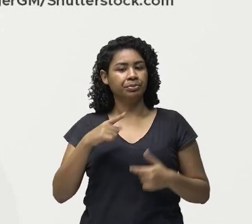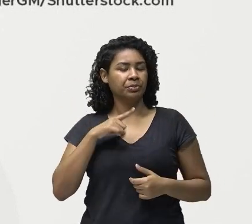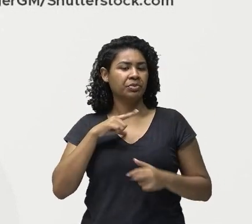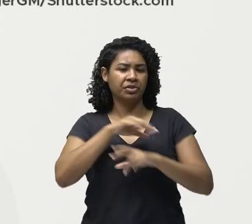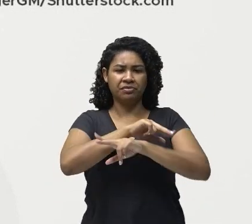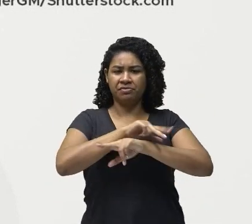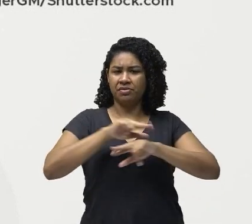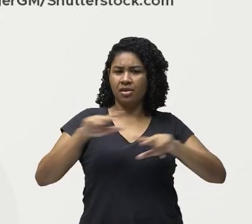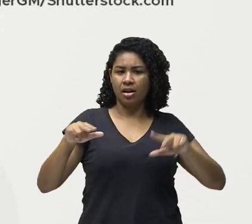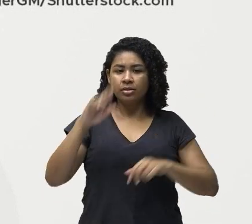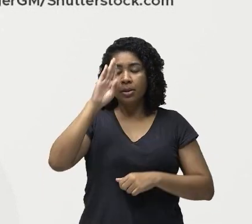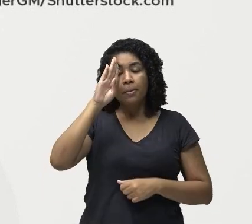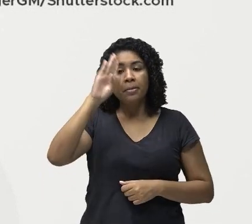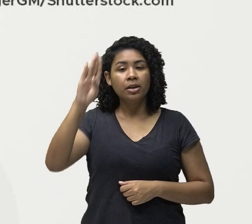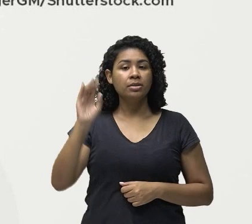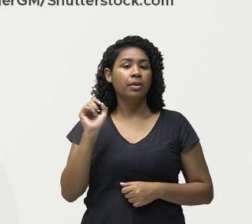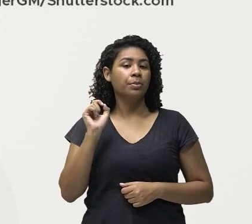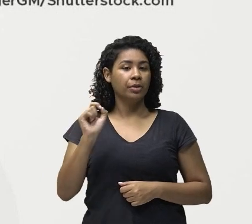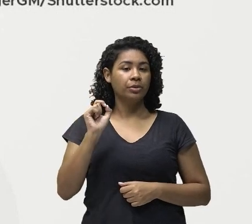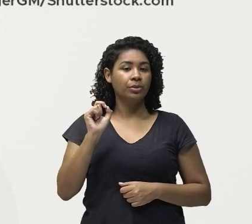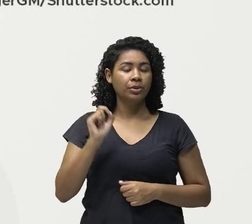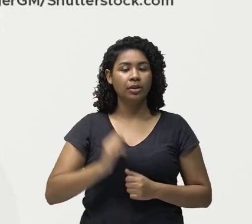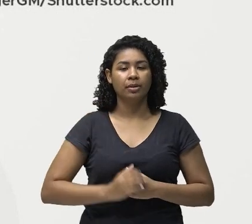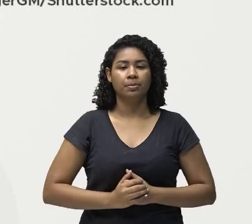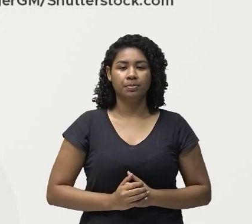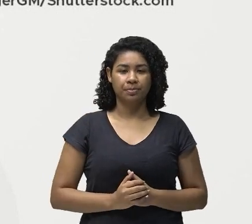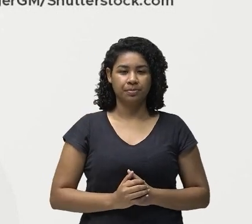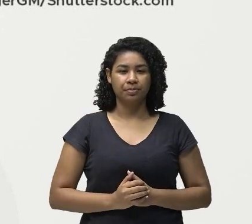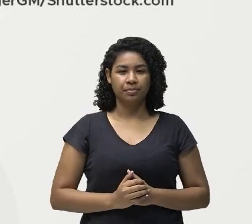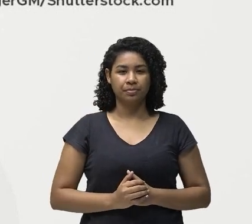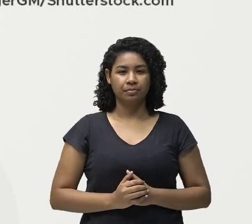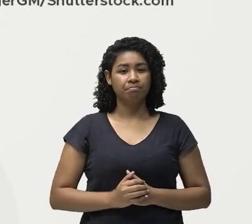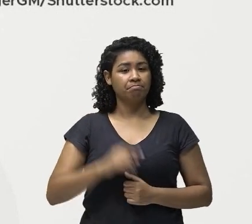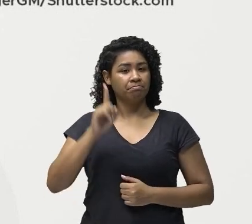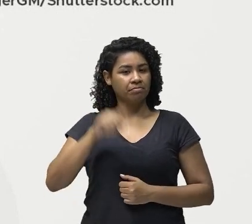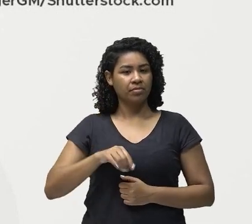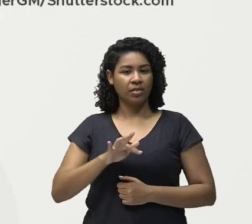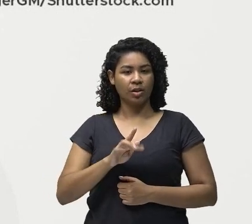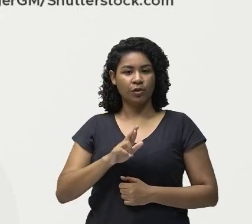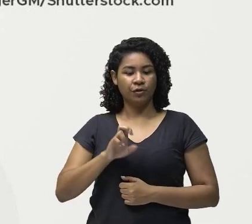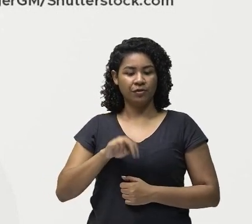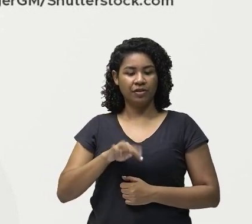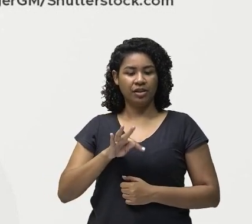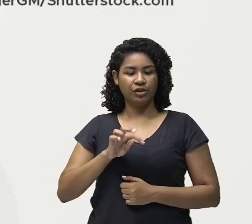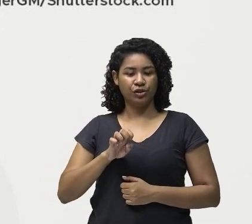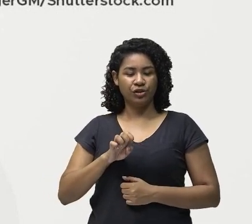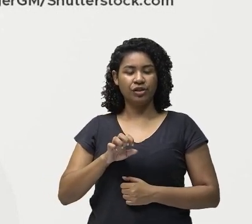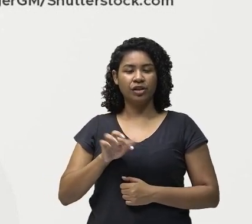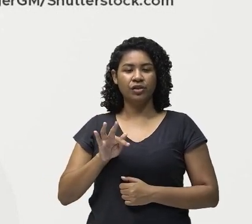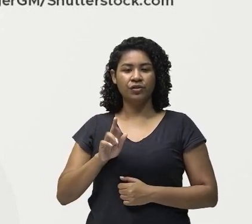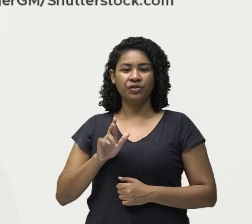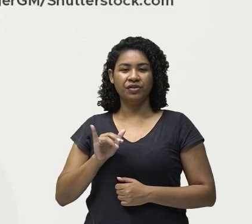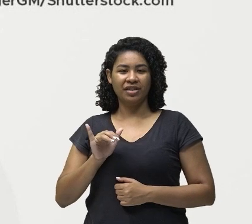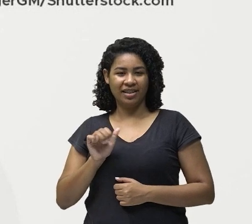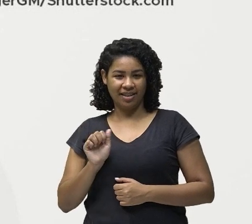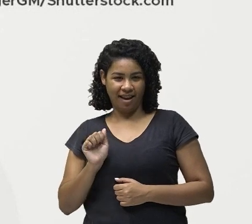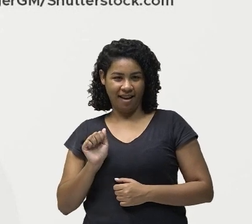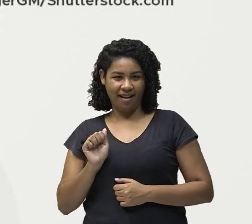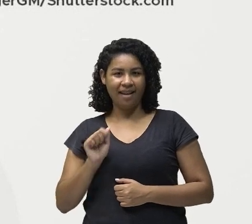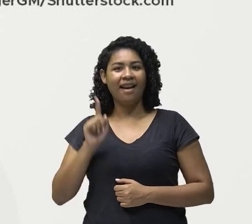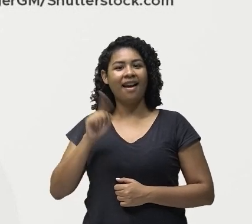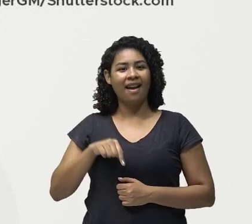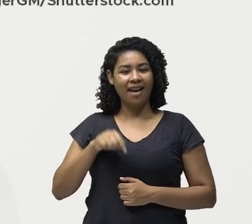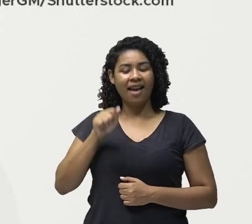responsáveis, principalmente com a formação de frentes frias, de massas frias, de massas de